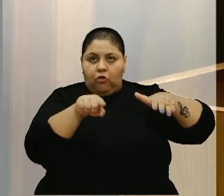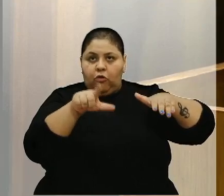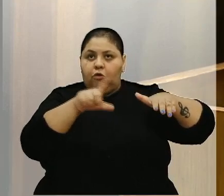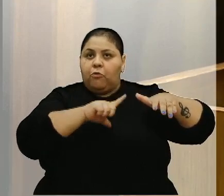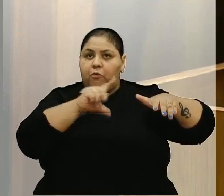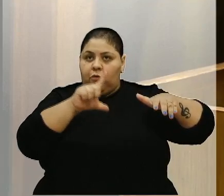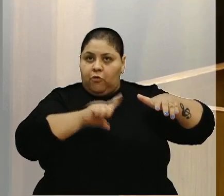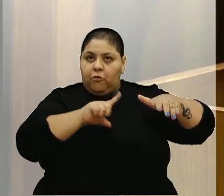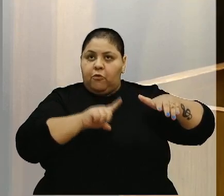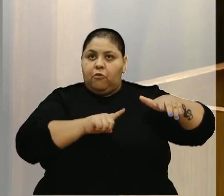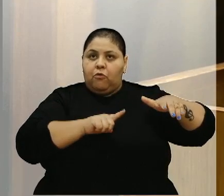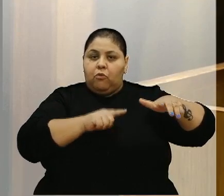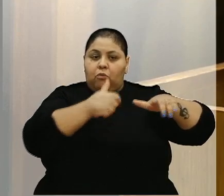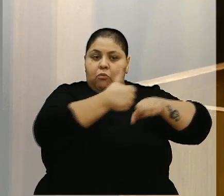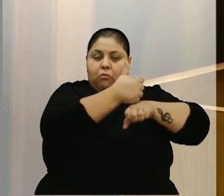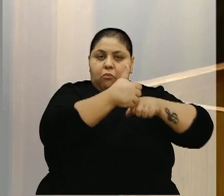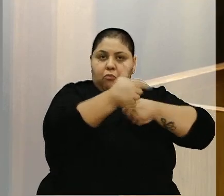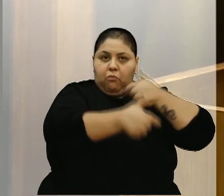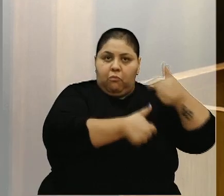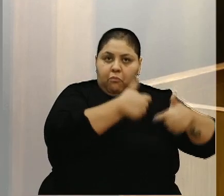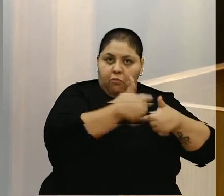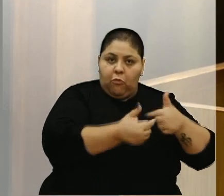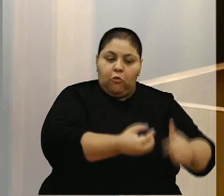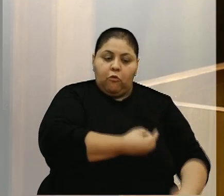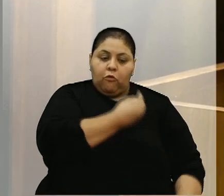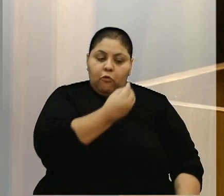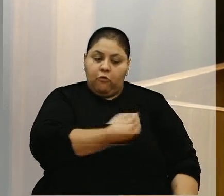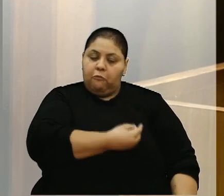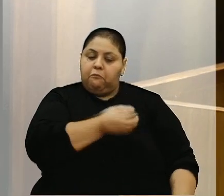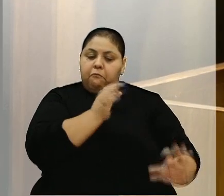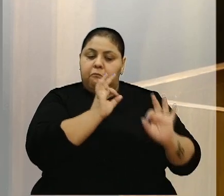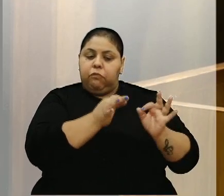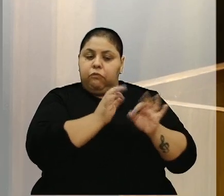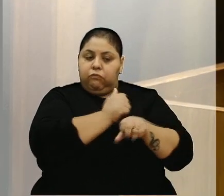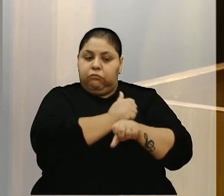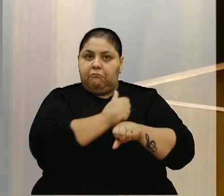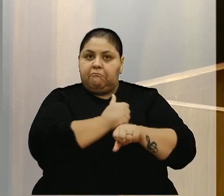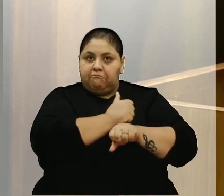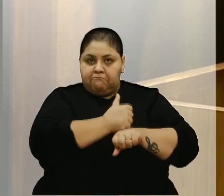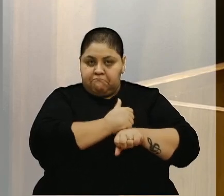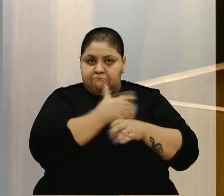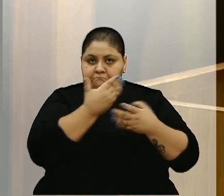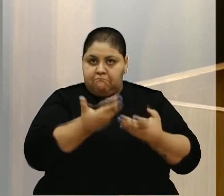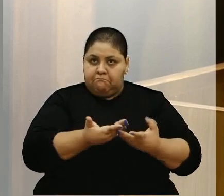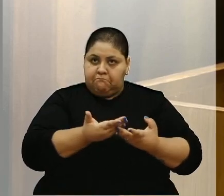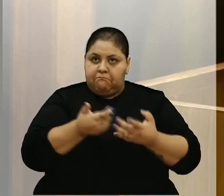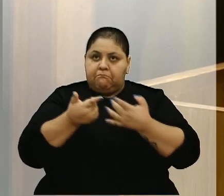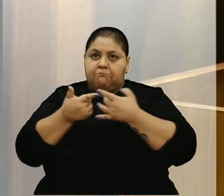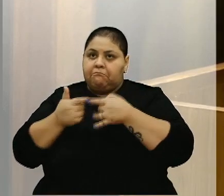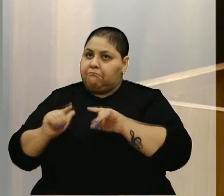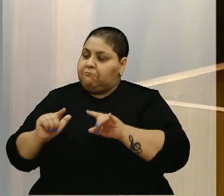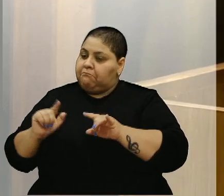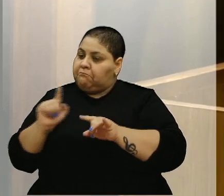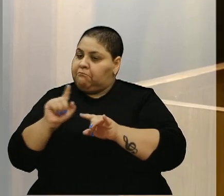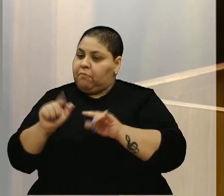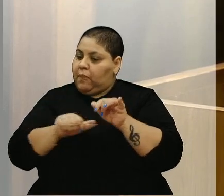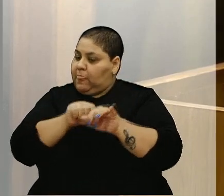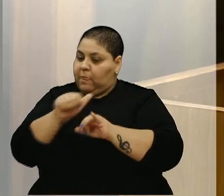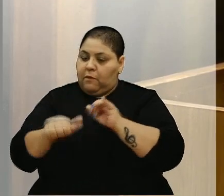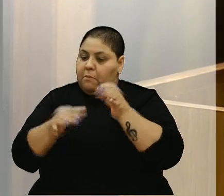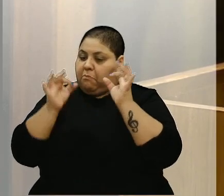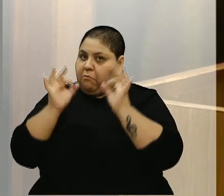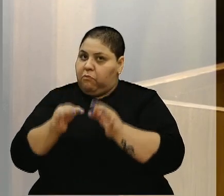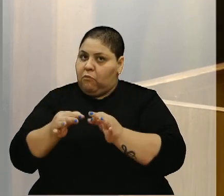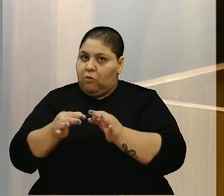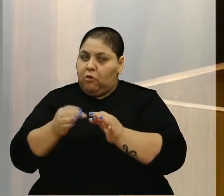Ter tido uma profissão e termos tido uma vida de excelência profissional. Mas isso não nos torna perfeitos ou